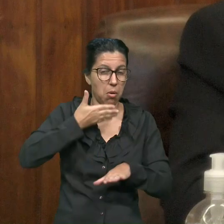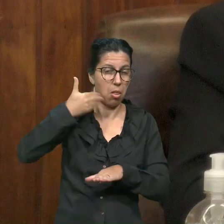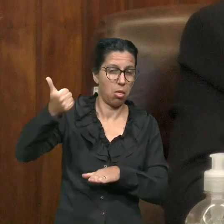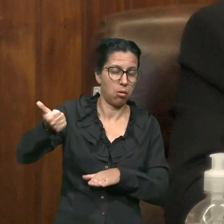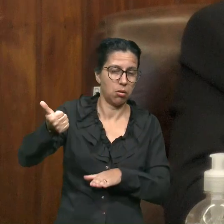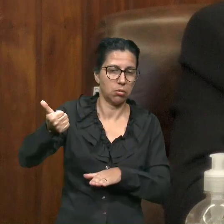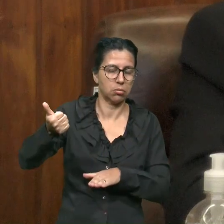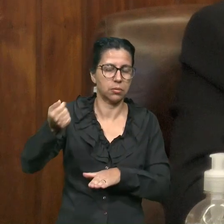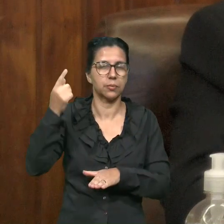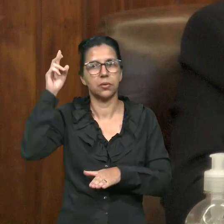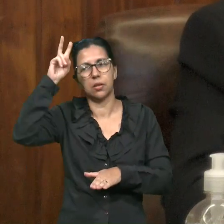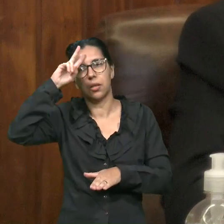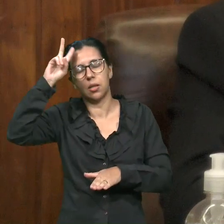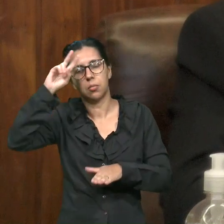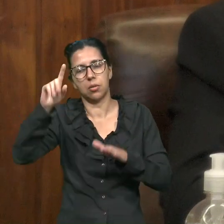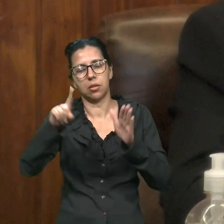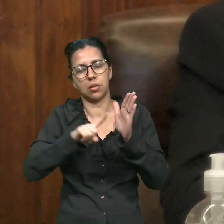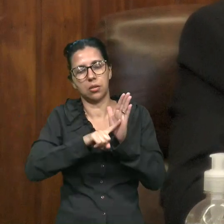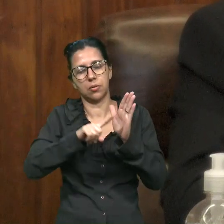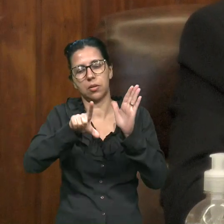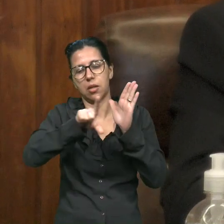Lei